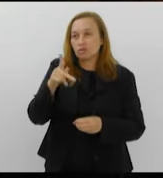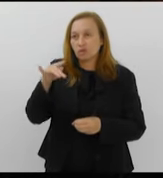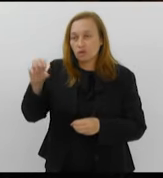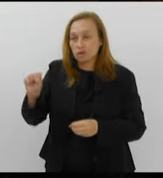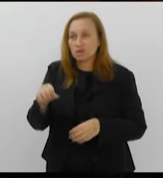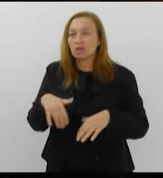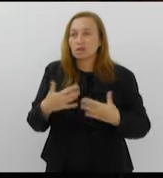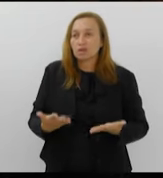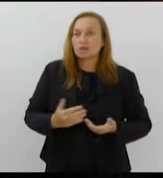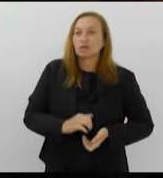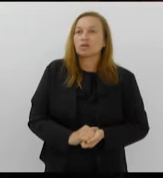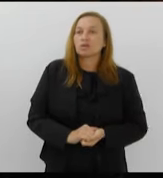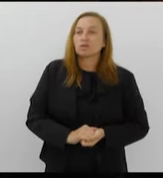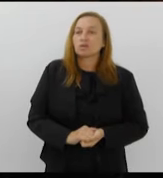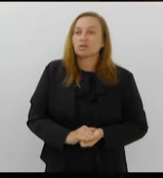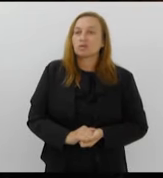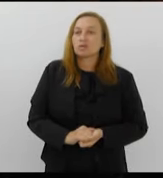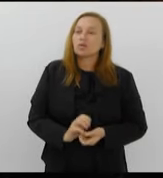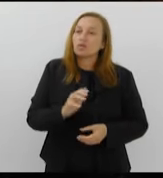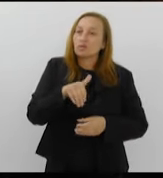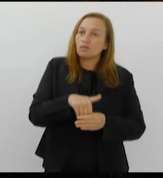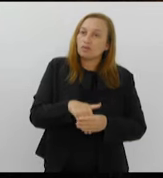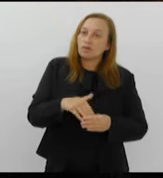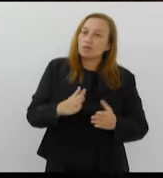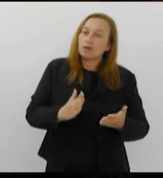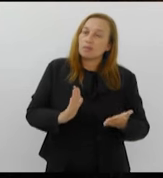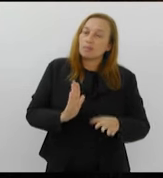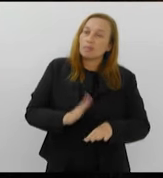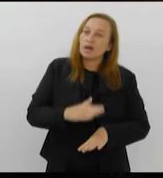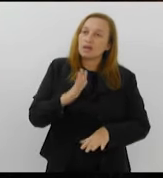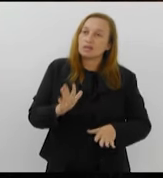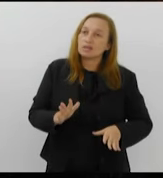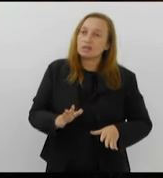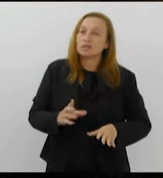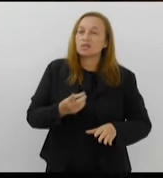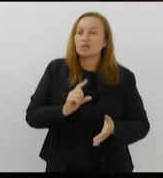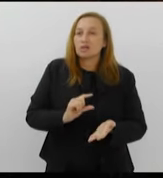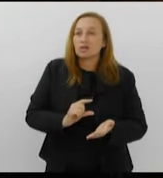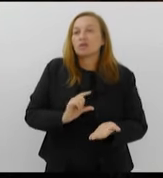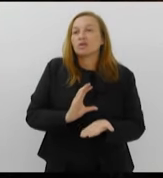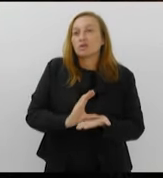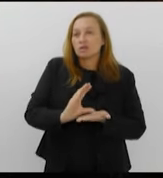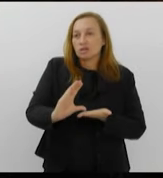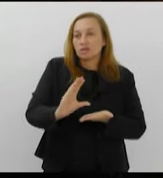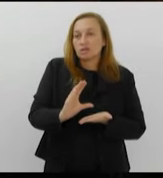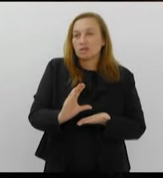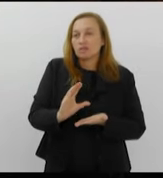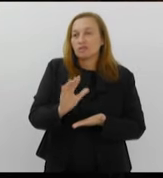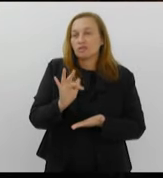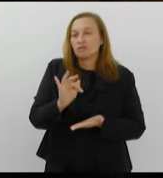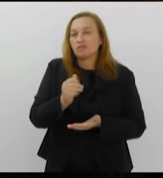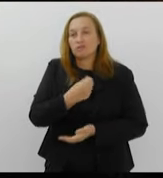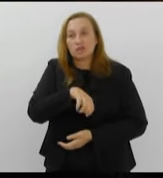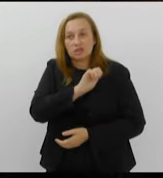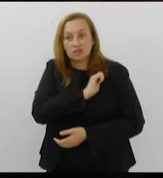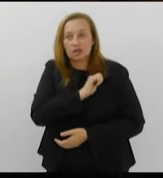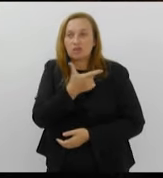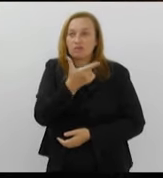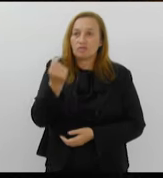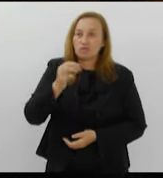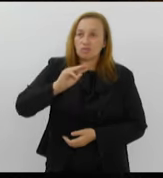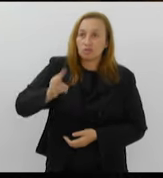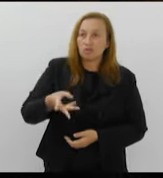a gente, por um lado, vota mais um incentivo fiscal no governo, que já está circulando por ano ao redor de 20 bilhões de